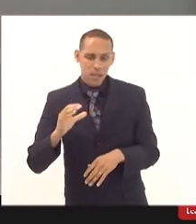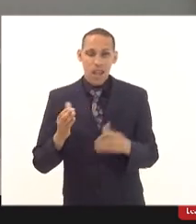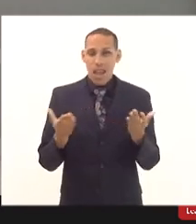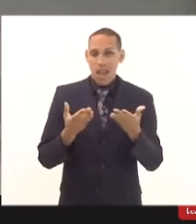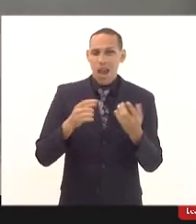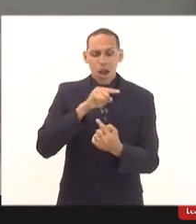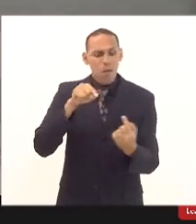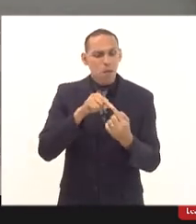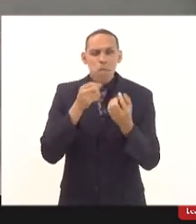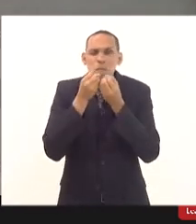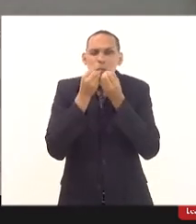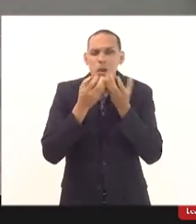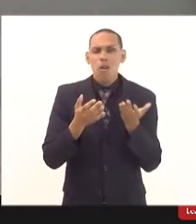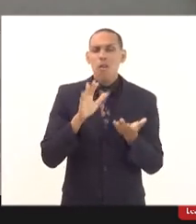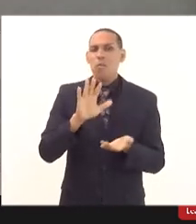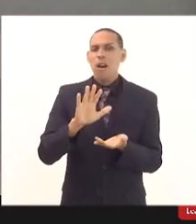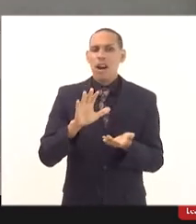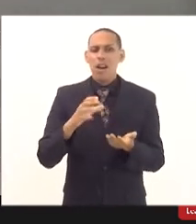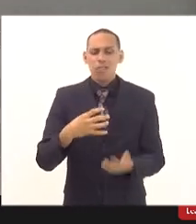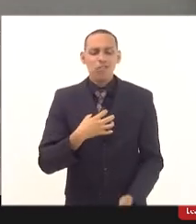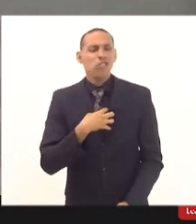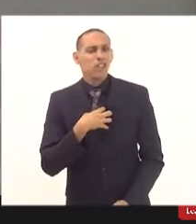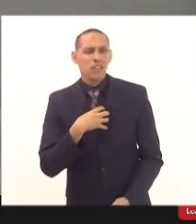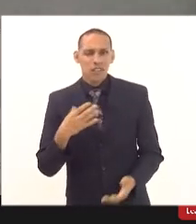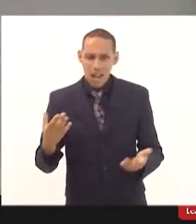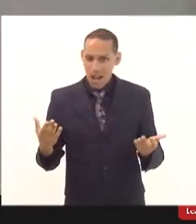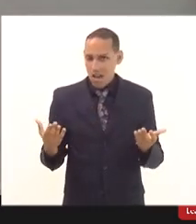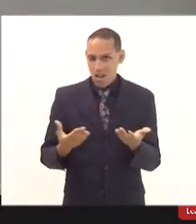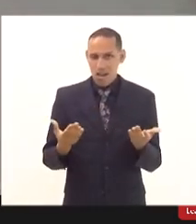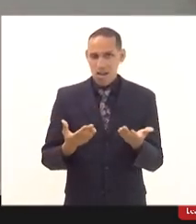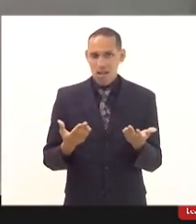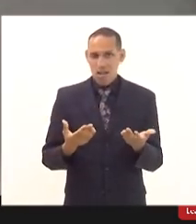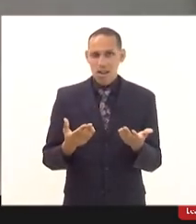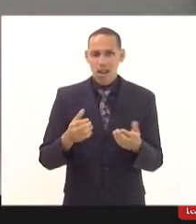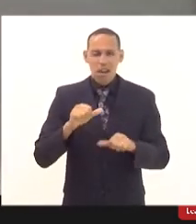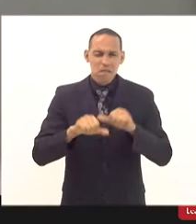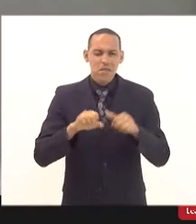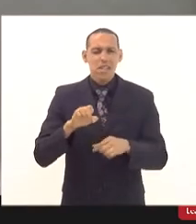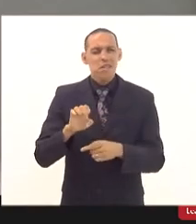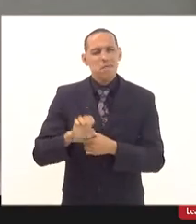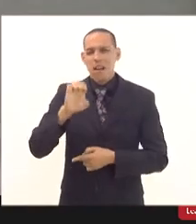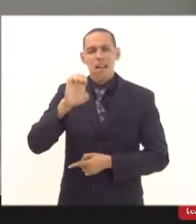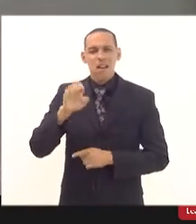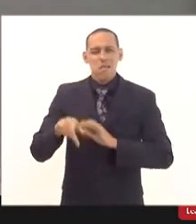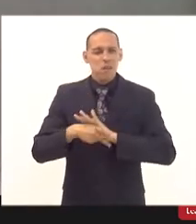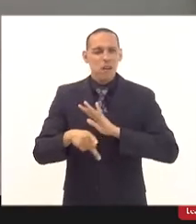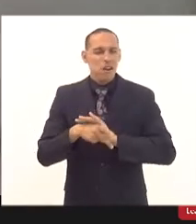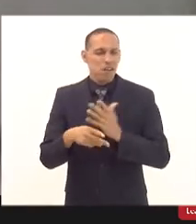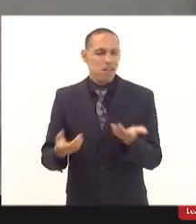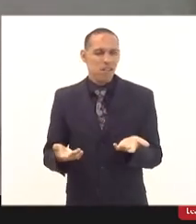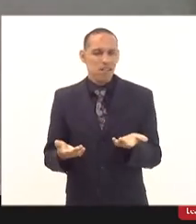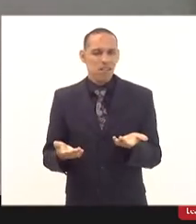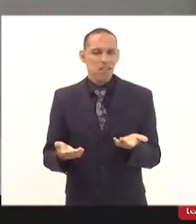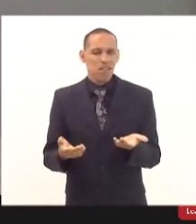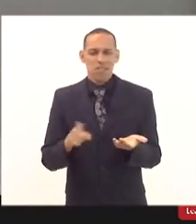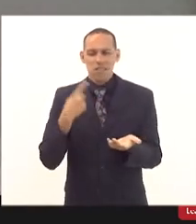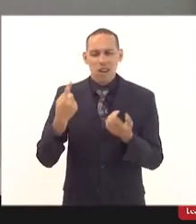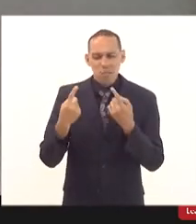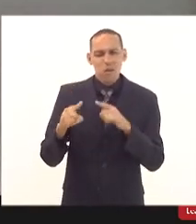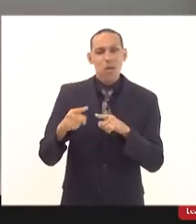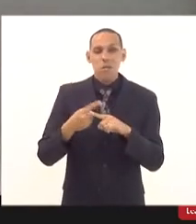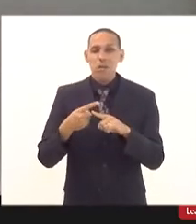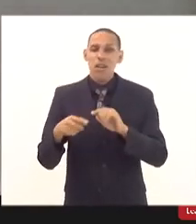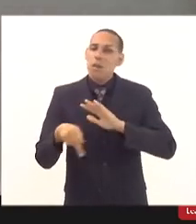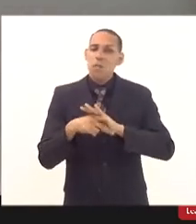positivo só que o formato em que foi criada como uma estatal a gente contestou na época ela fazia parte de uma organização